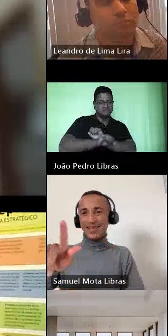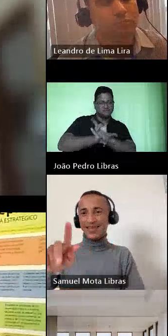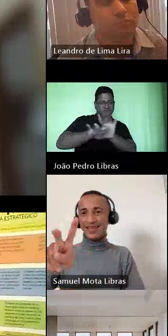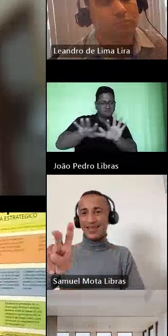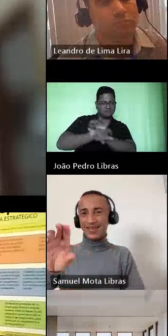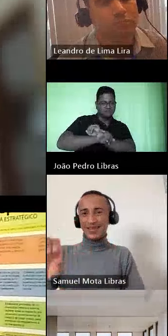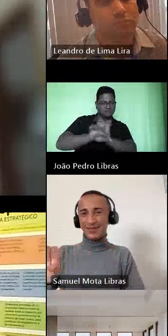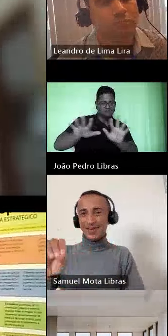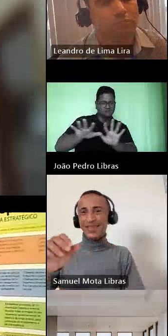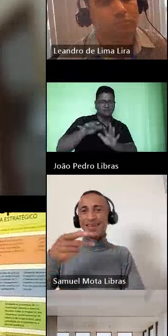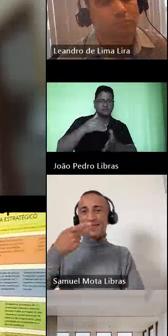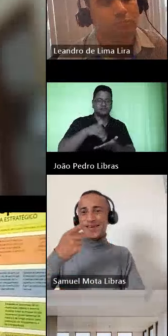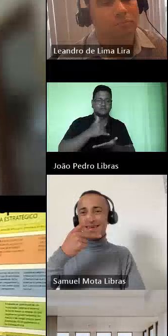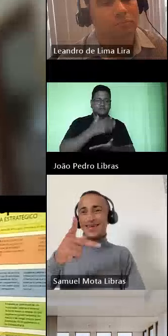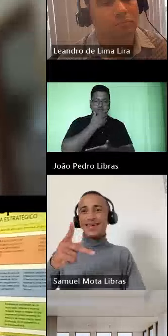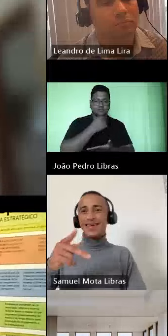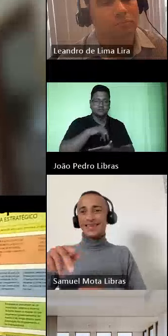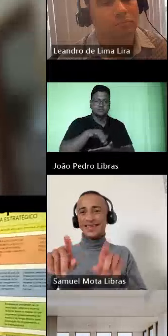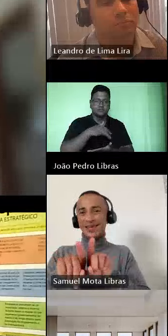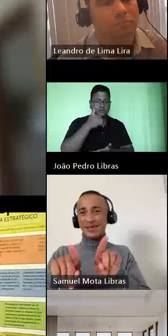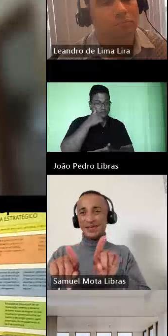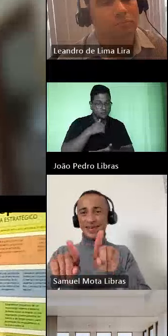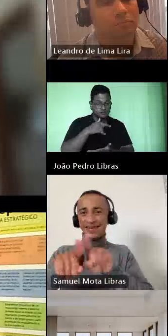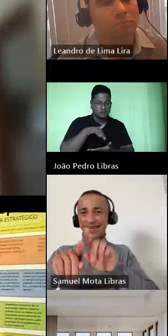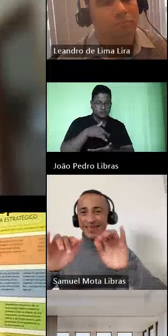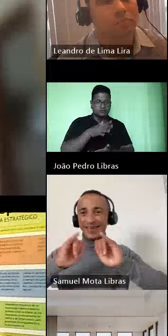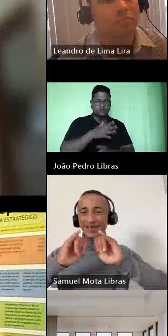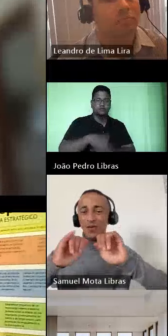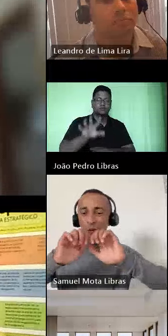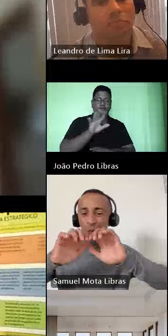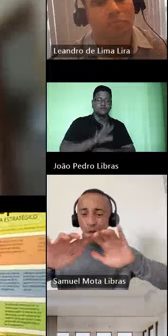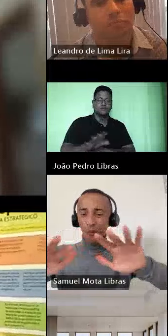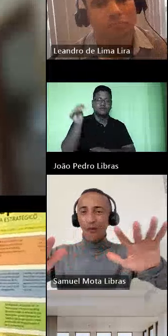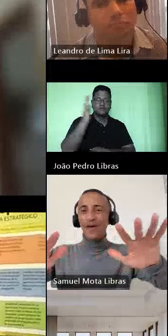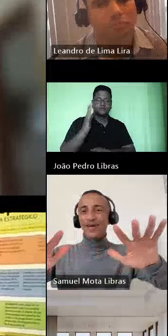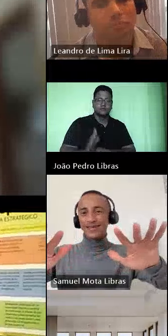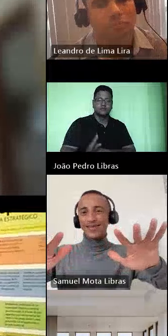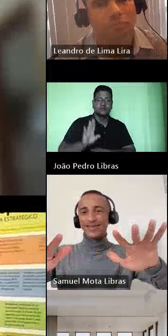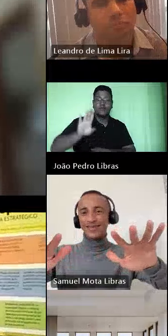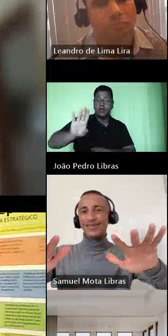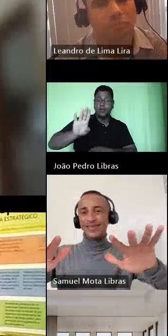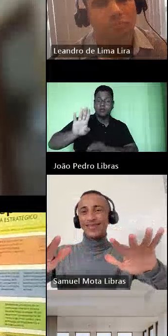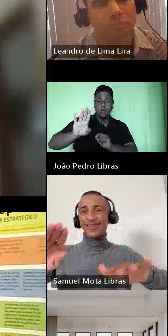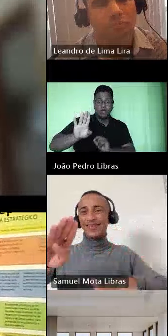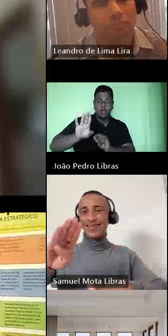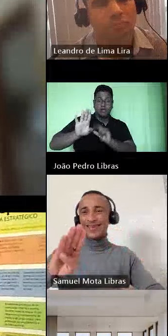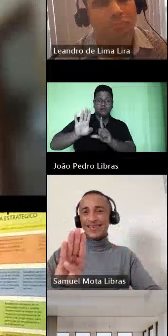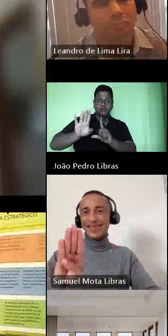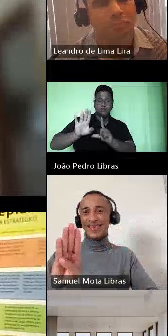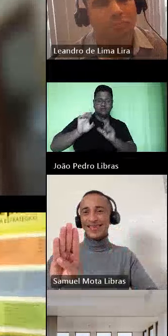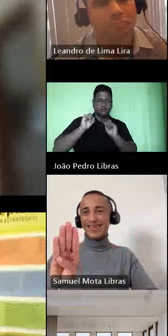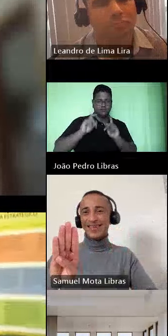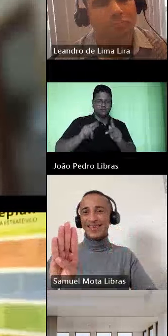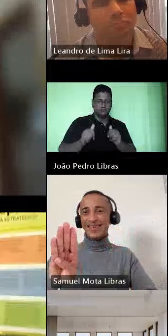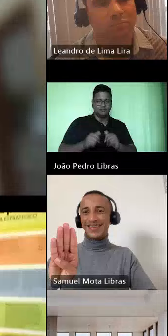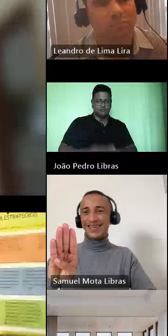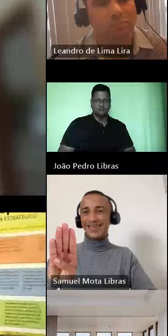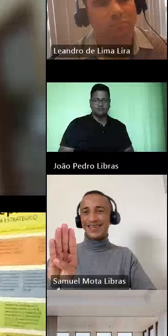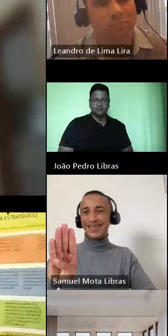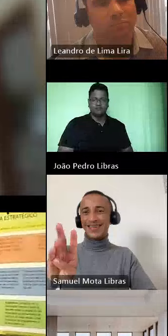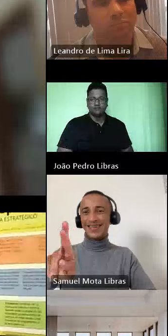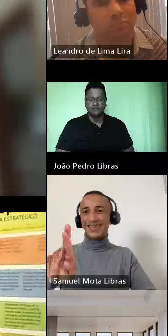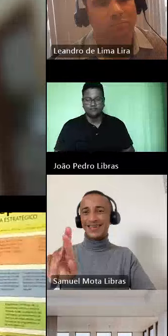secretaria eh então o Brasil é com b maiúsculo Ah então aa feg não sei eu não